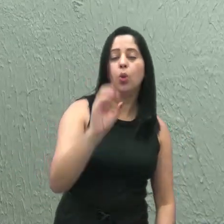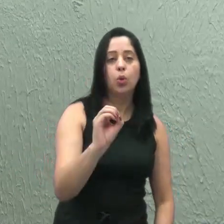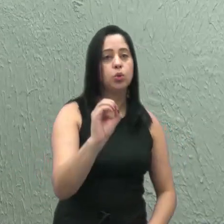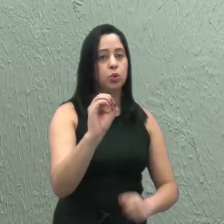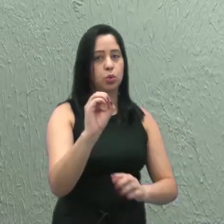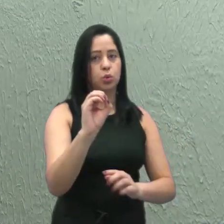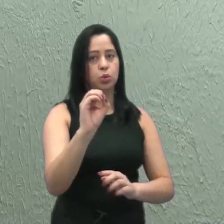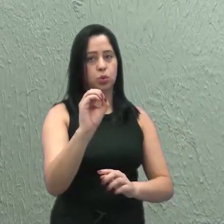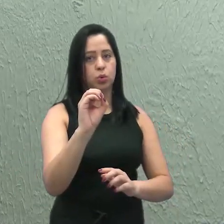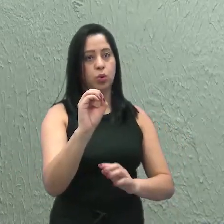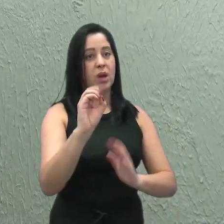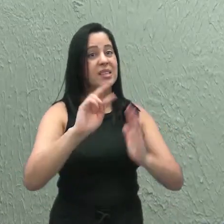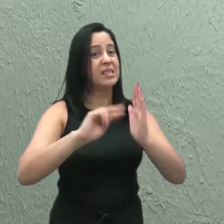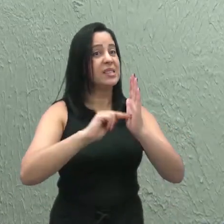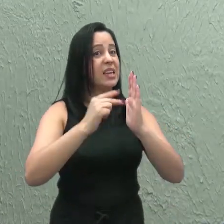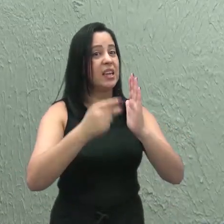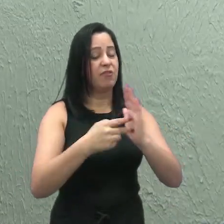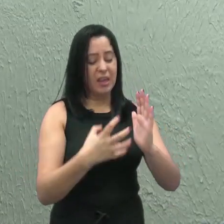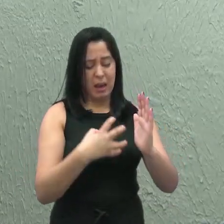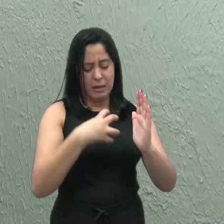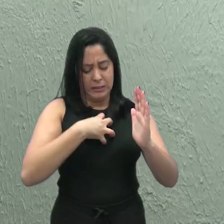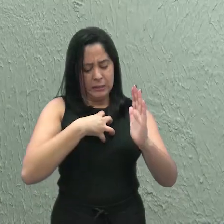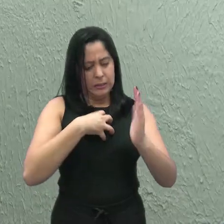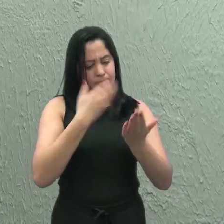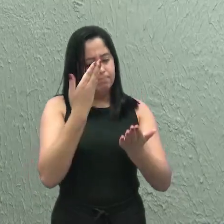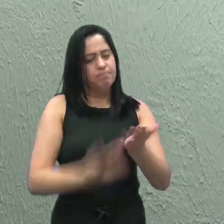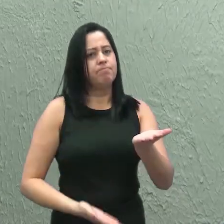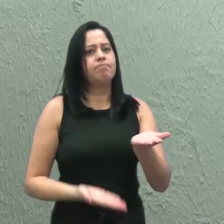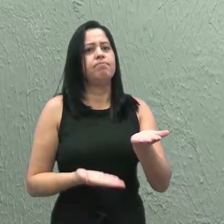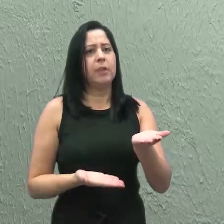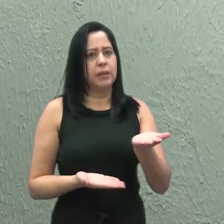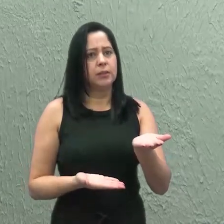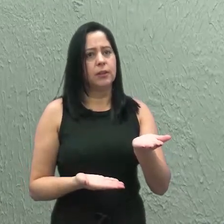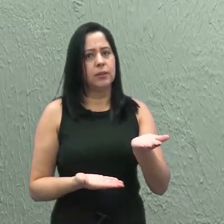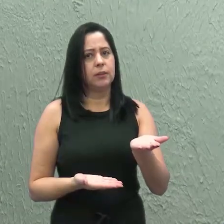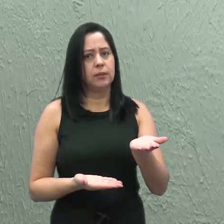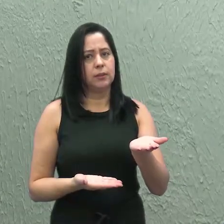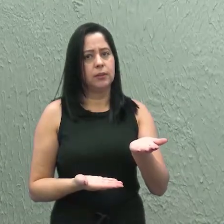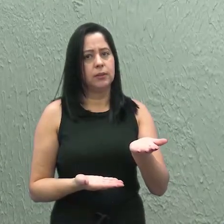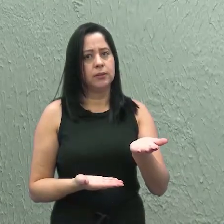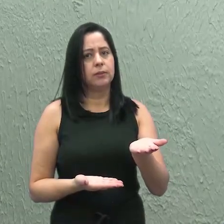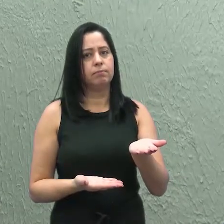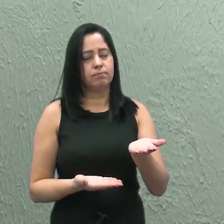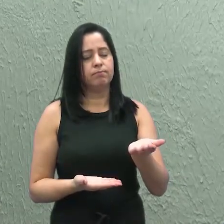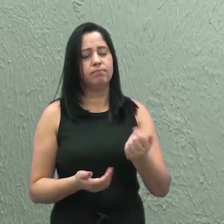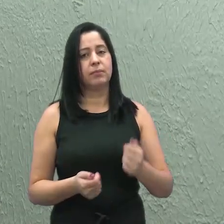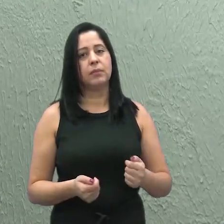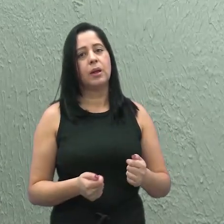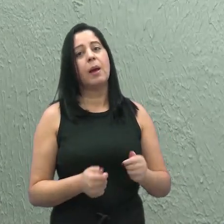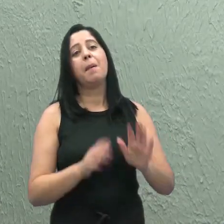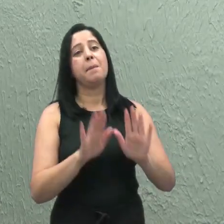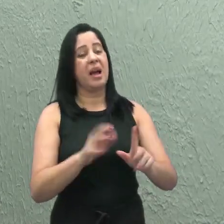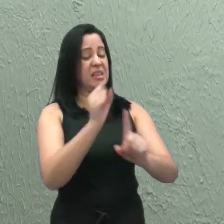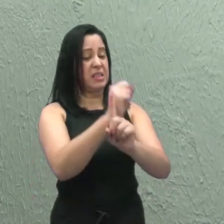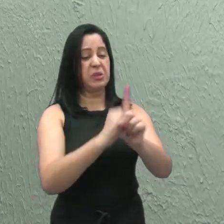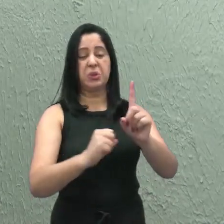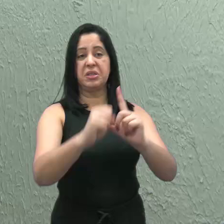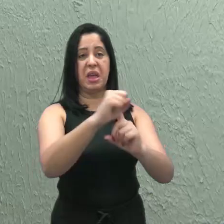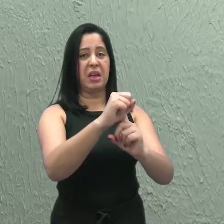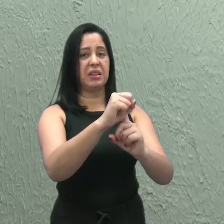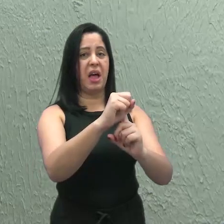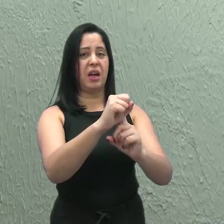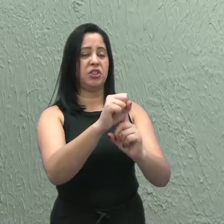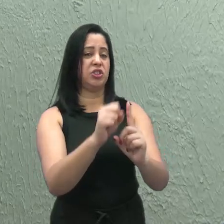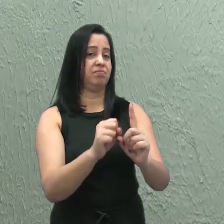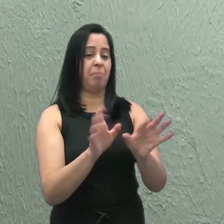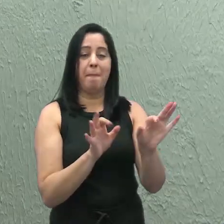porque a importância e o significado que eu dou para aquela minha perda. Aí a gente tem o luto. Só que a